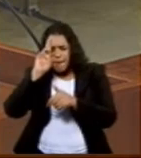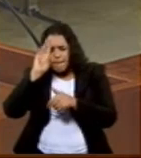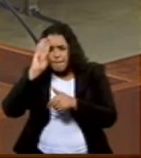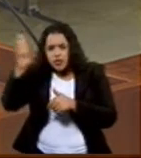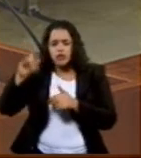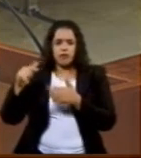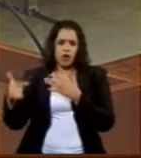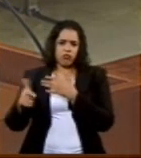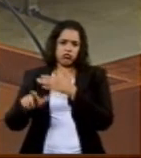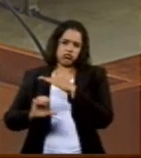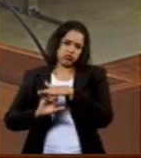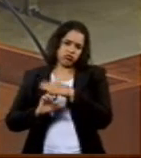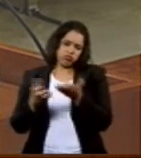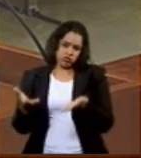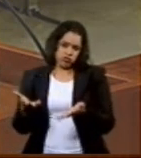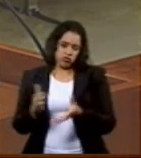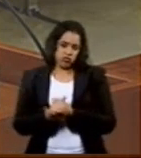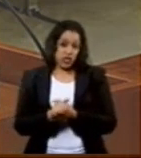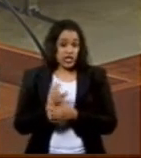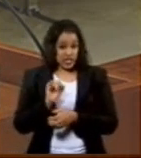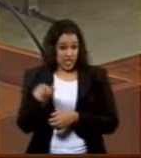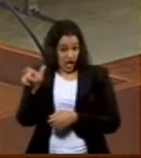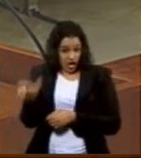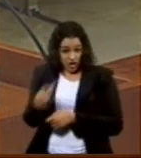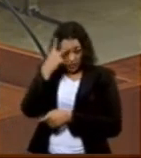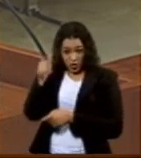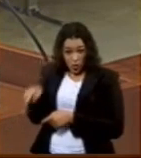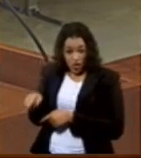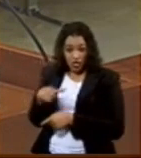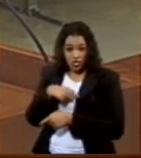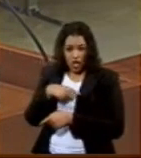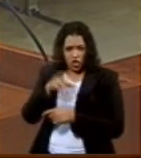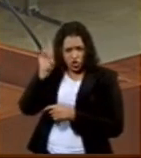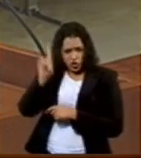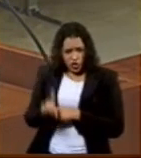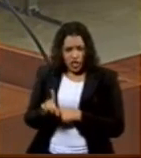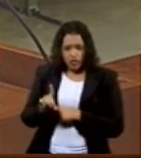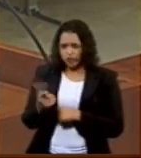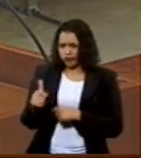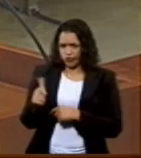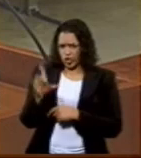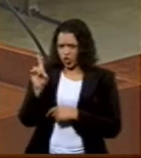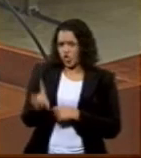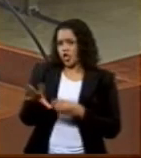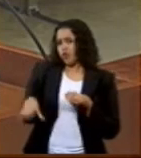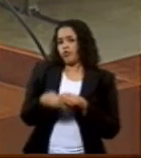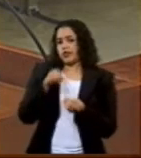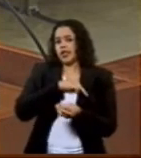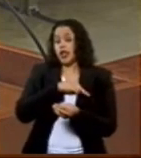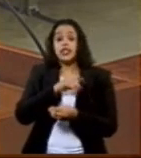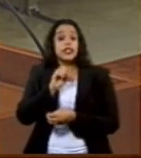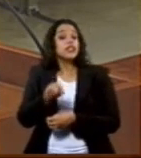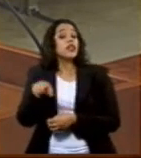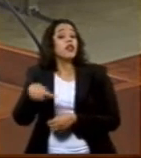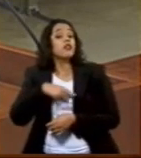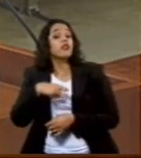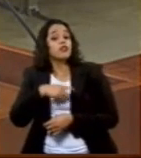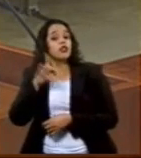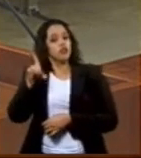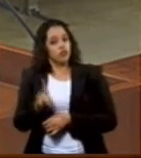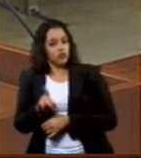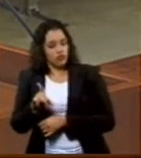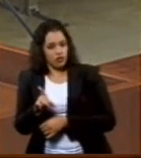Se eles tivessem direito, e será abordado adiante, que eles também não têm direito mais a esse adicional de risco, mas se eles tivessem esse direito,